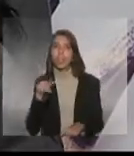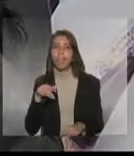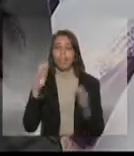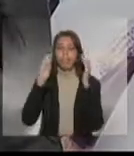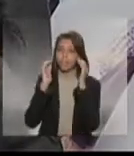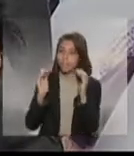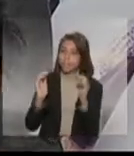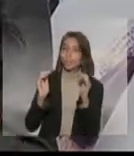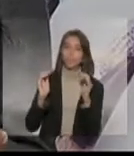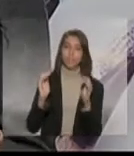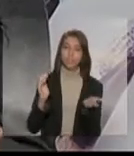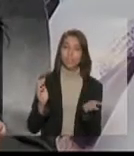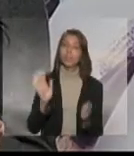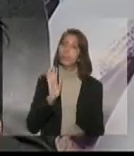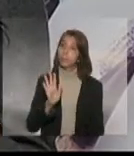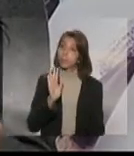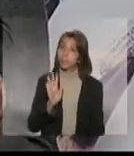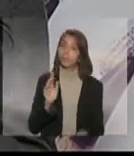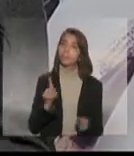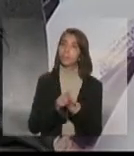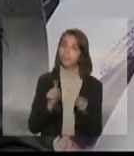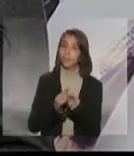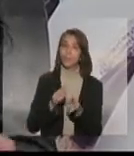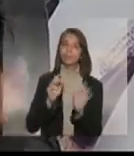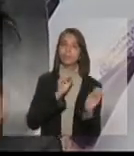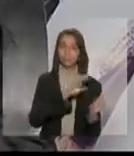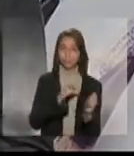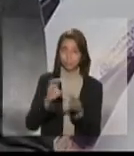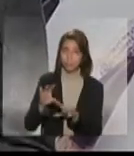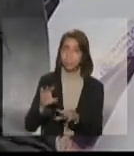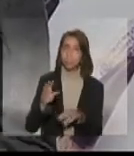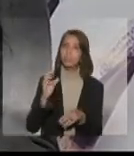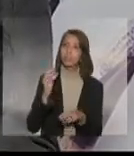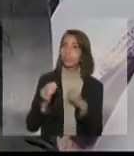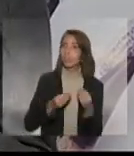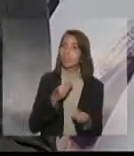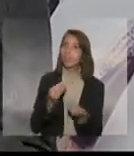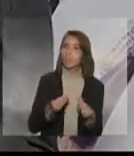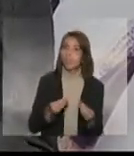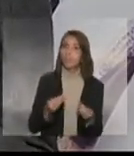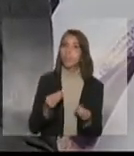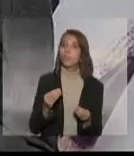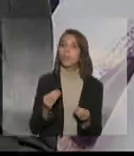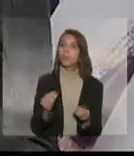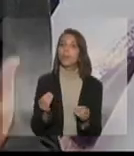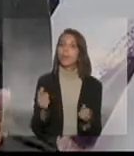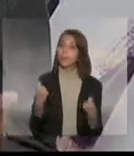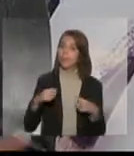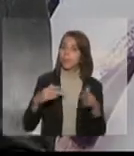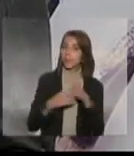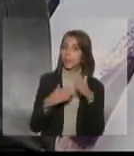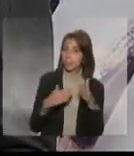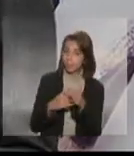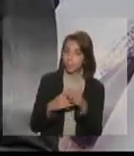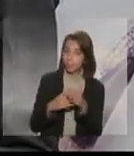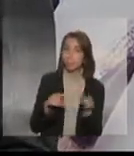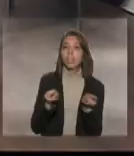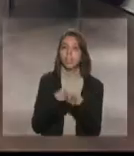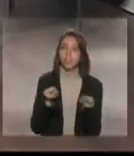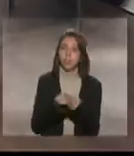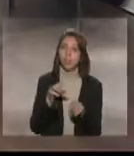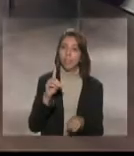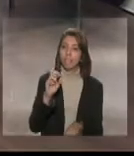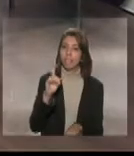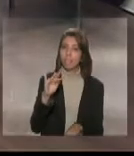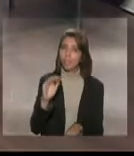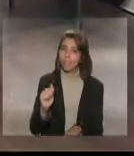muito com respeito e disciplina positiva mais que é disciplina ou seja que inclui limites de agora a nossa